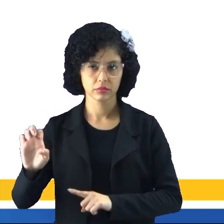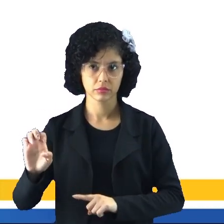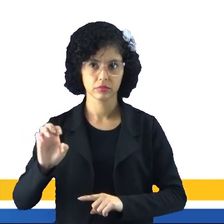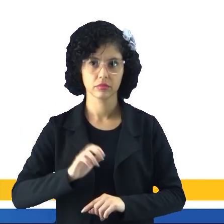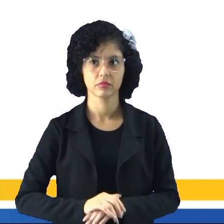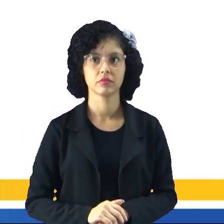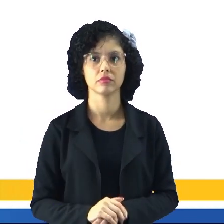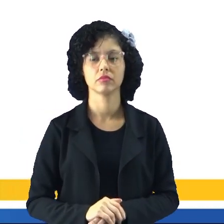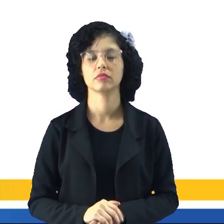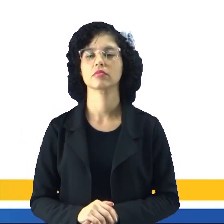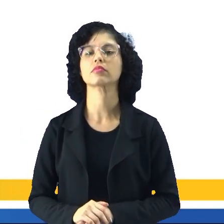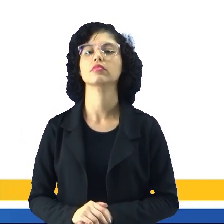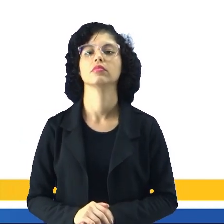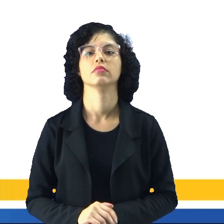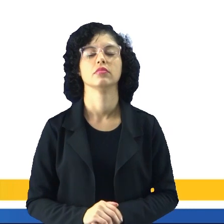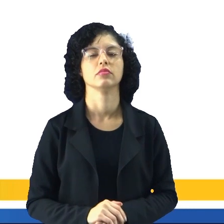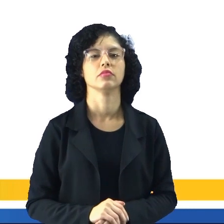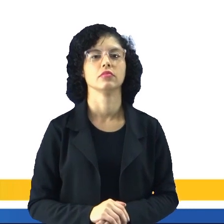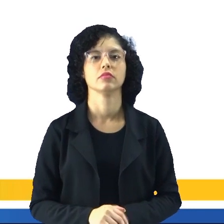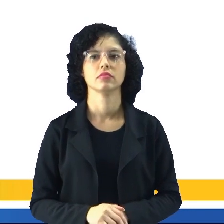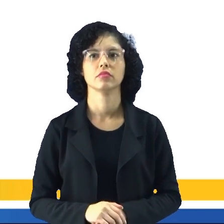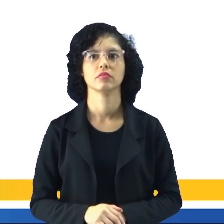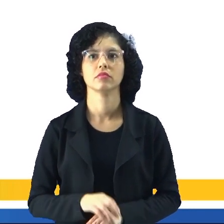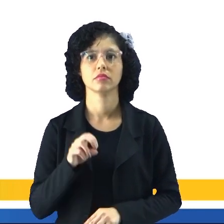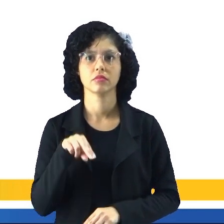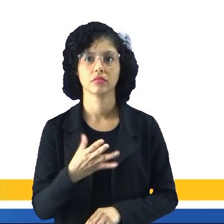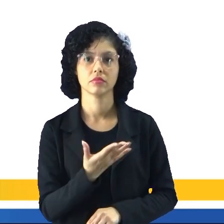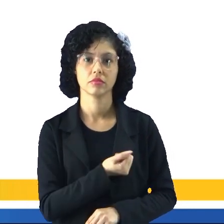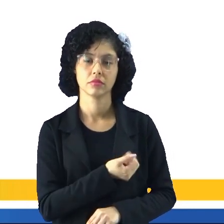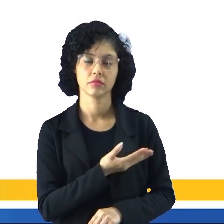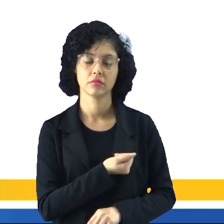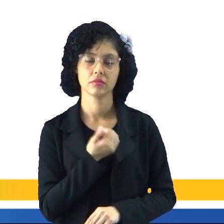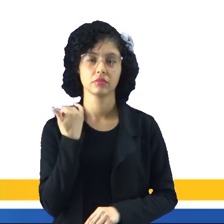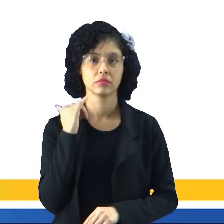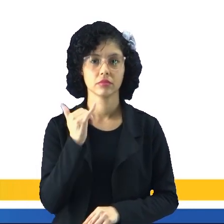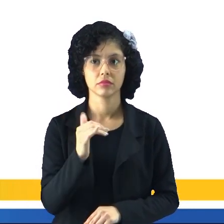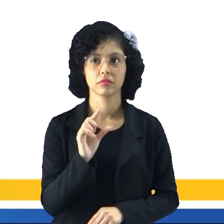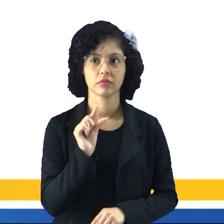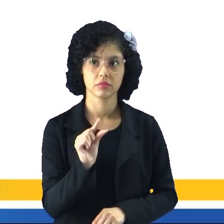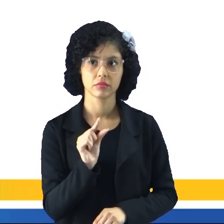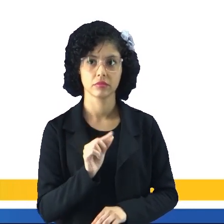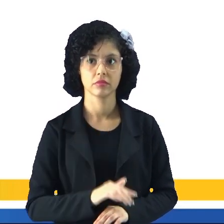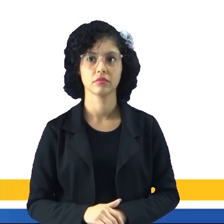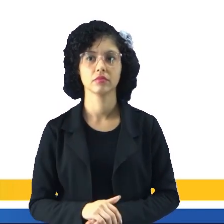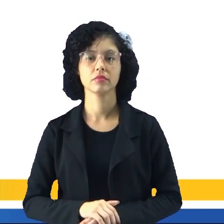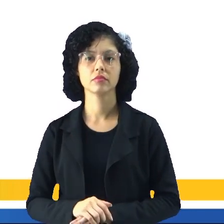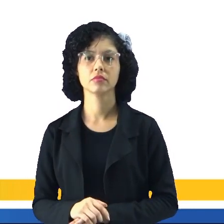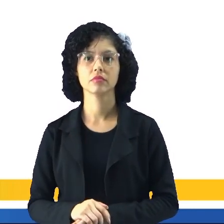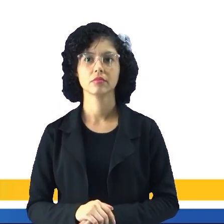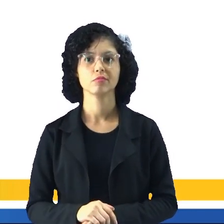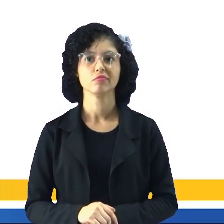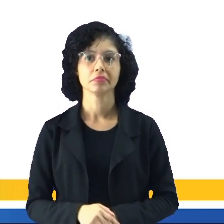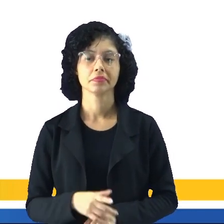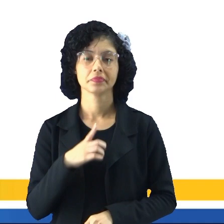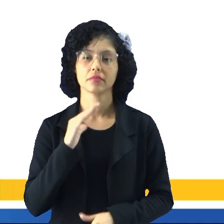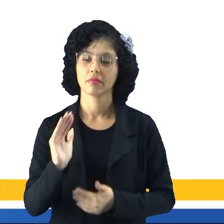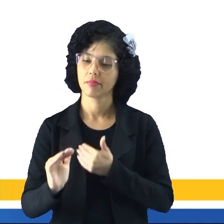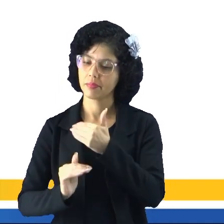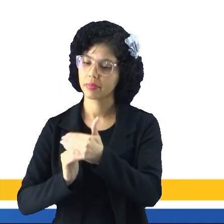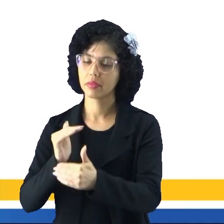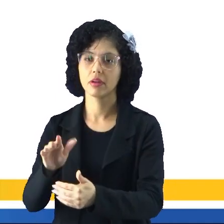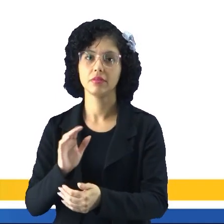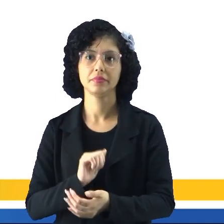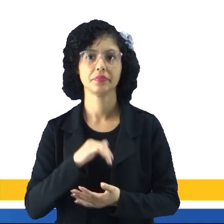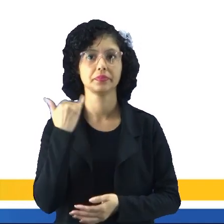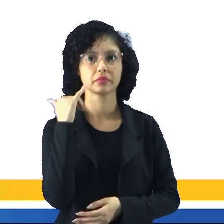N vezes E. O N vai representar o nosso número, então, de partículas. E nós vamos ter alguns